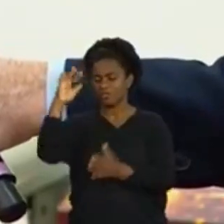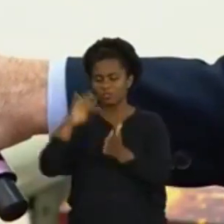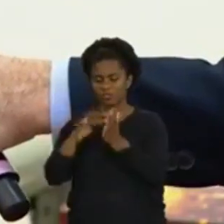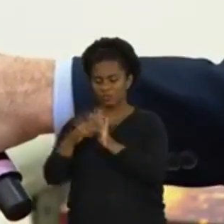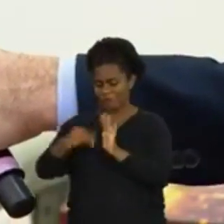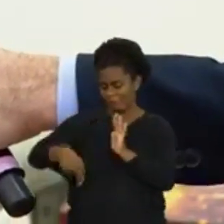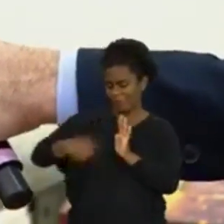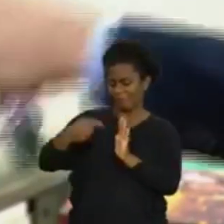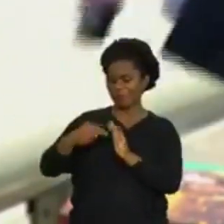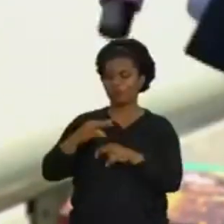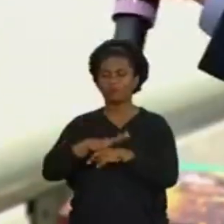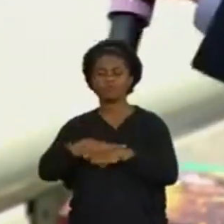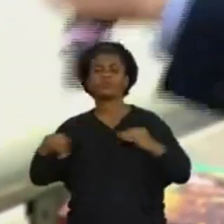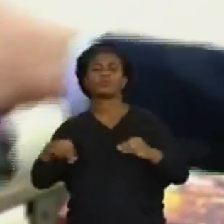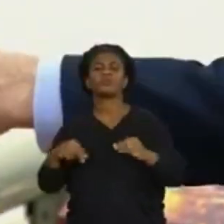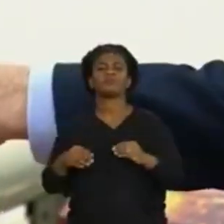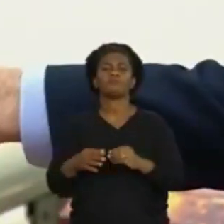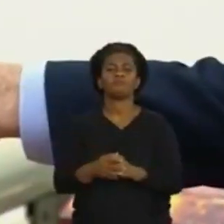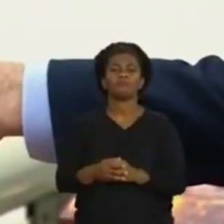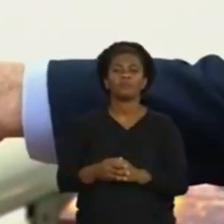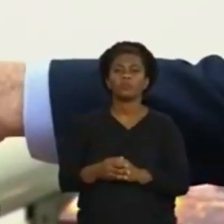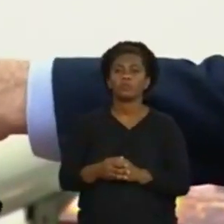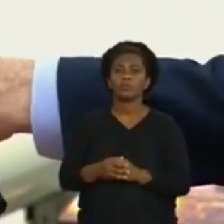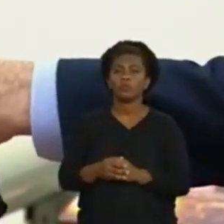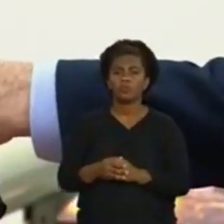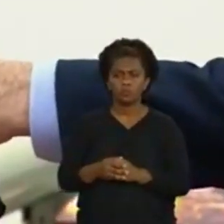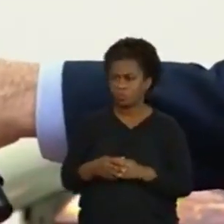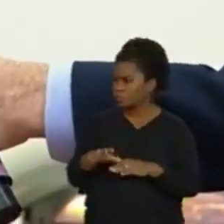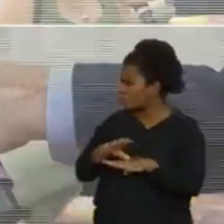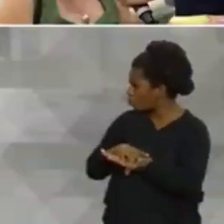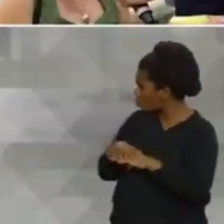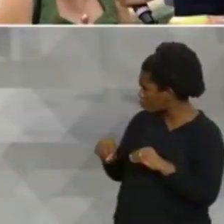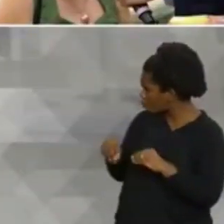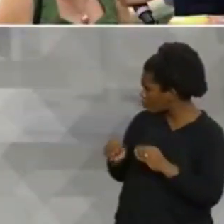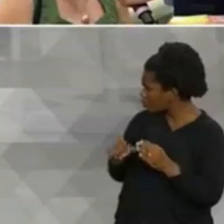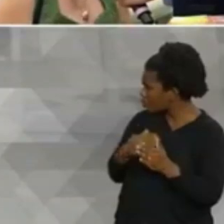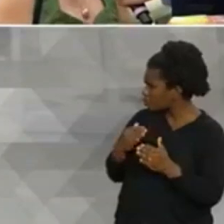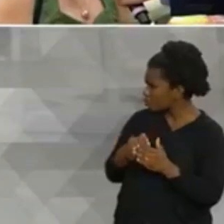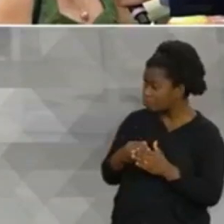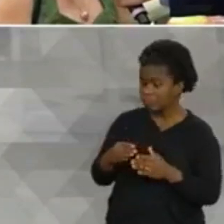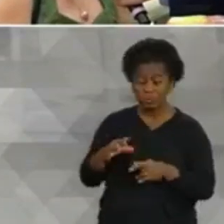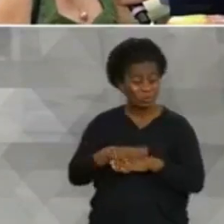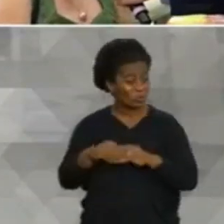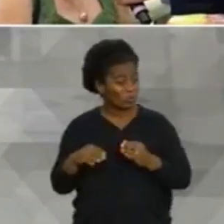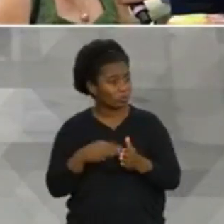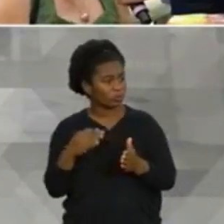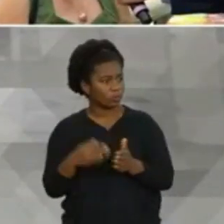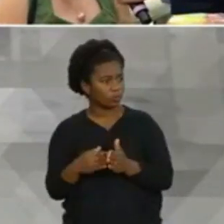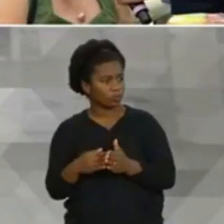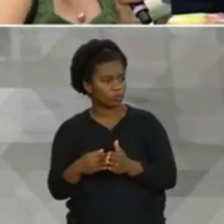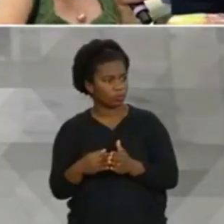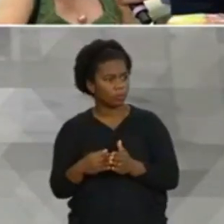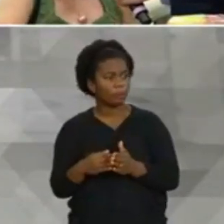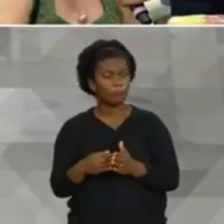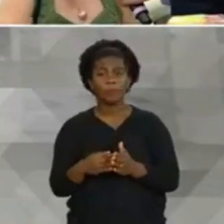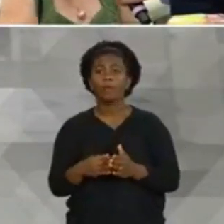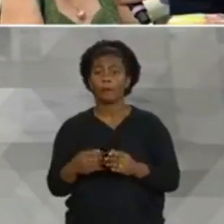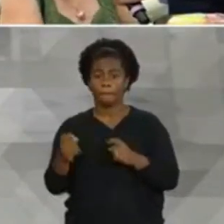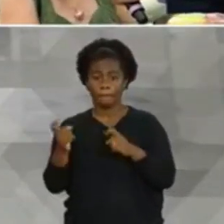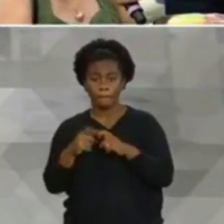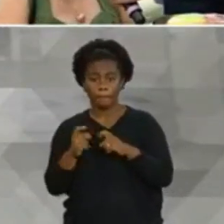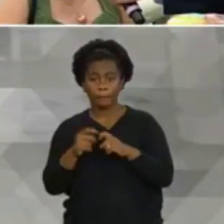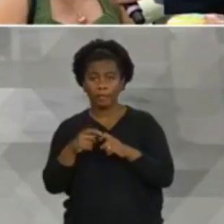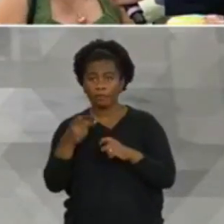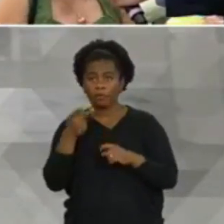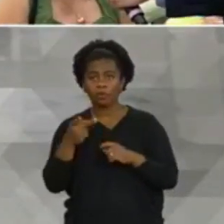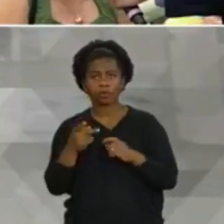curou. Graças a Deus, perfeita. Sumiu tudo, não tenho mais nada não. O médico me deu o exame e falou assim, dona